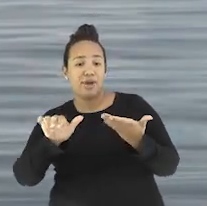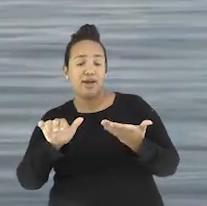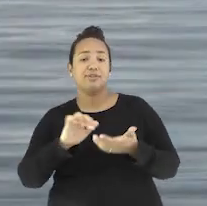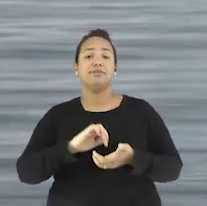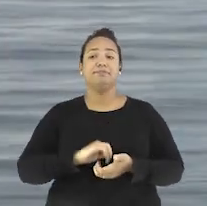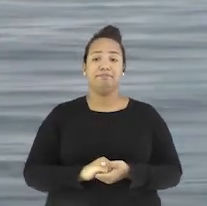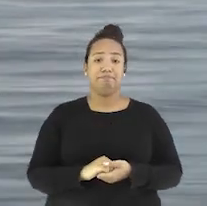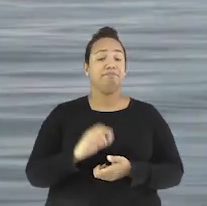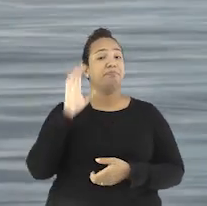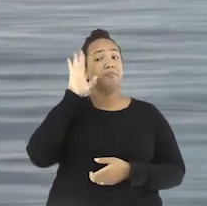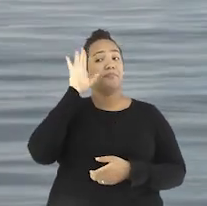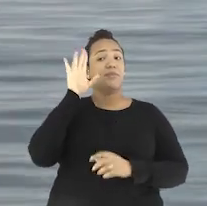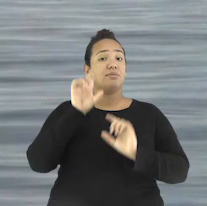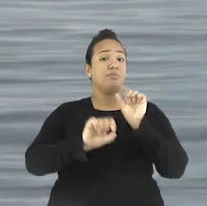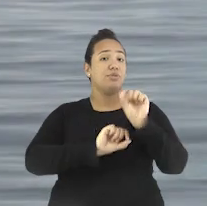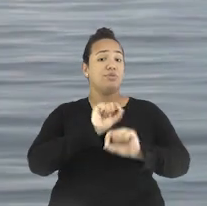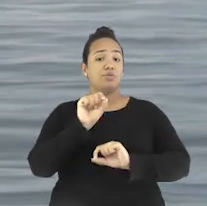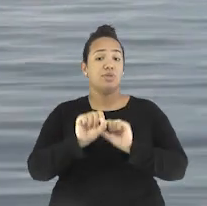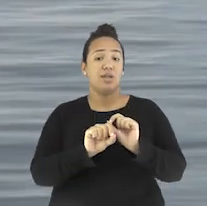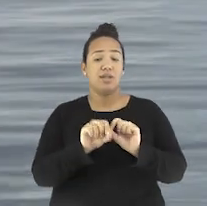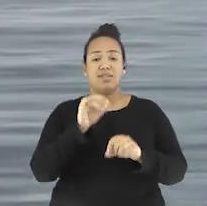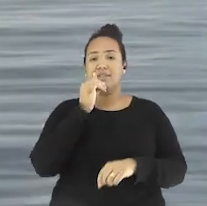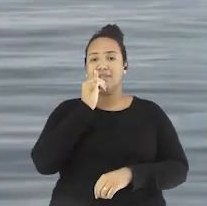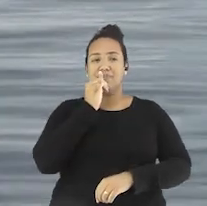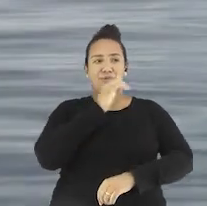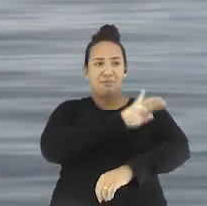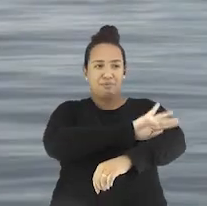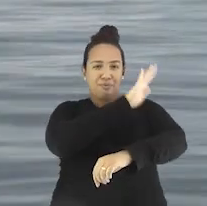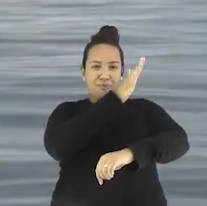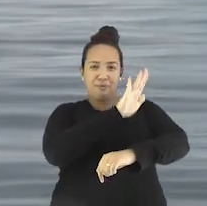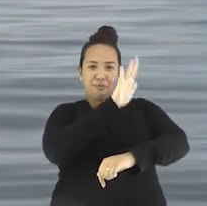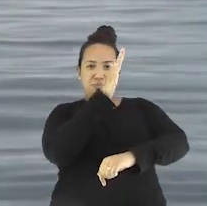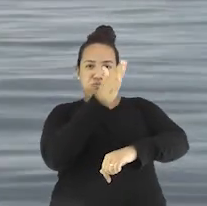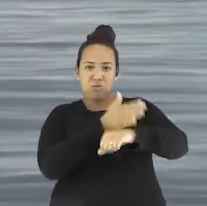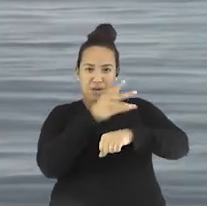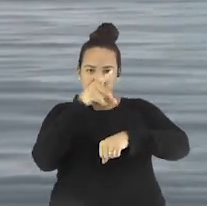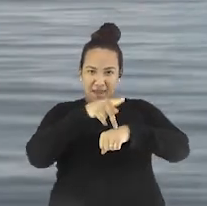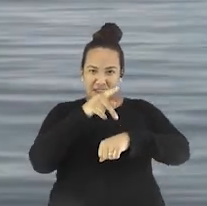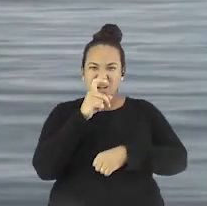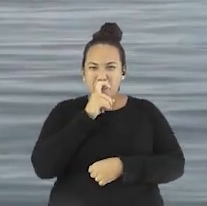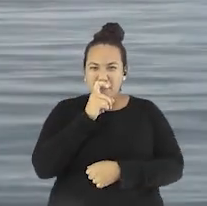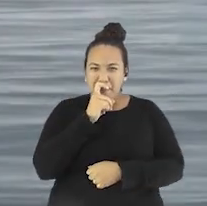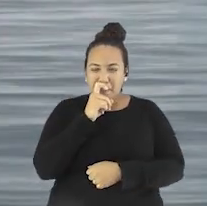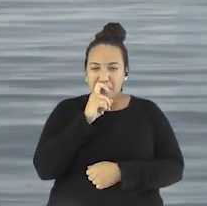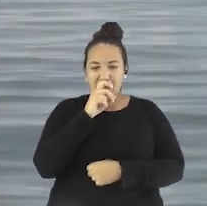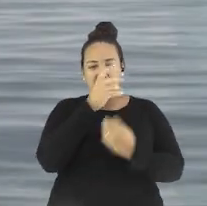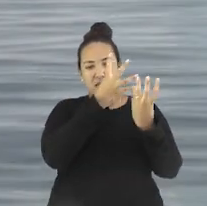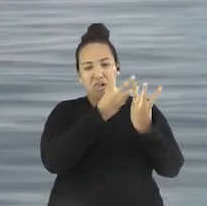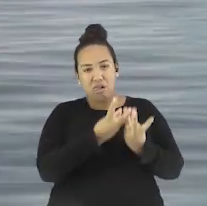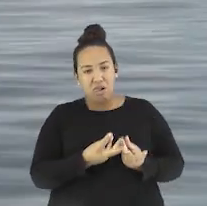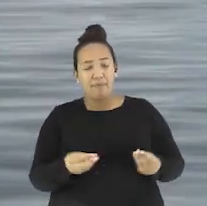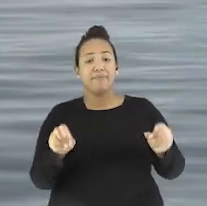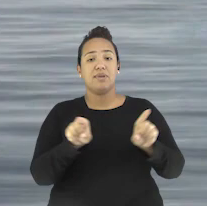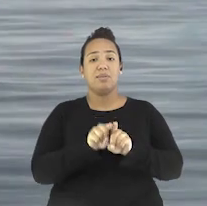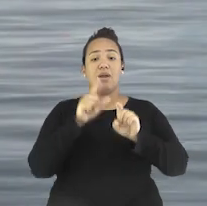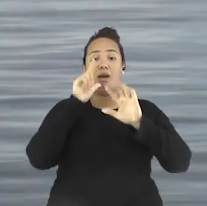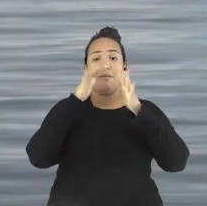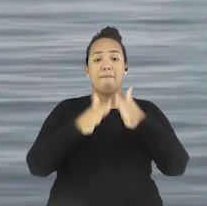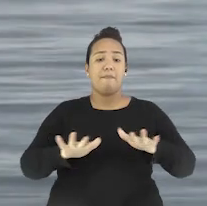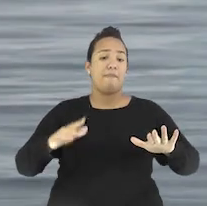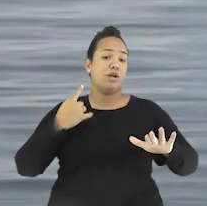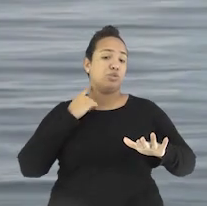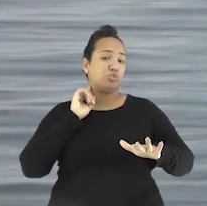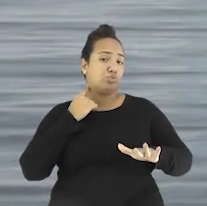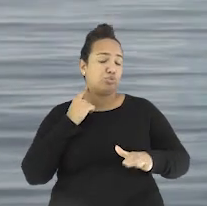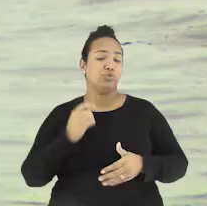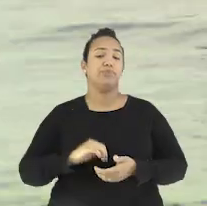planeta, principalmente se tratando das geleiras e do seu derretimento acelerado, da poluição dos oceanos e dos vazamentos